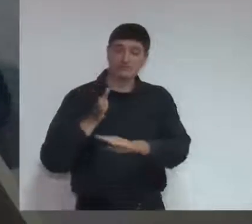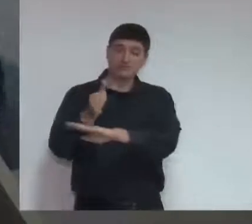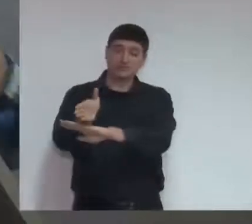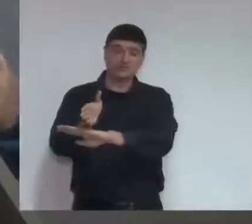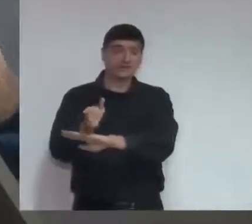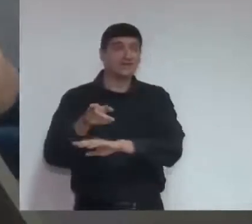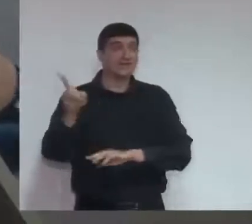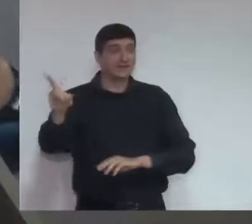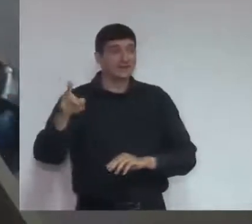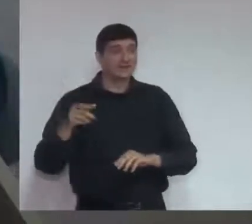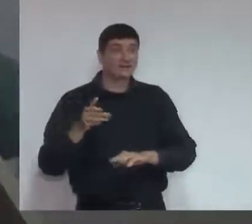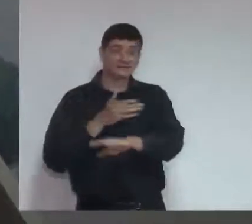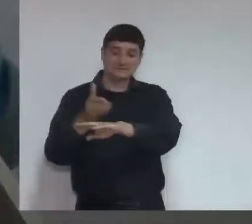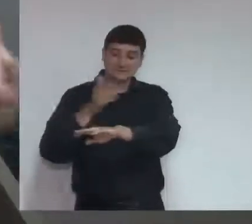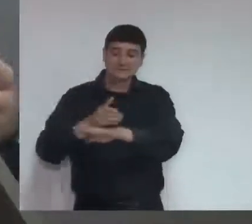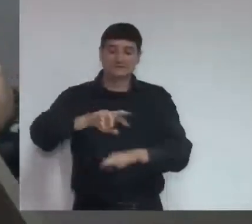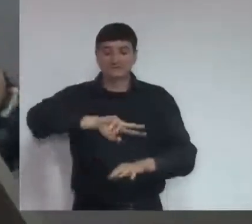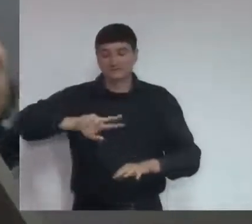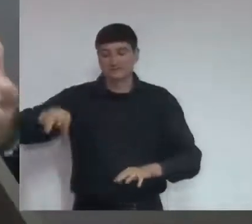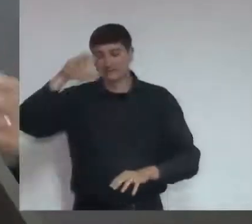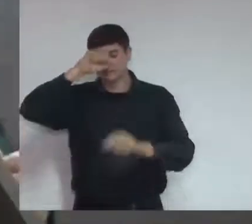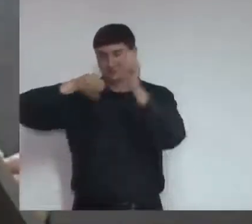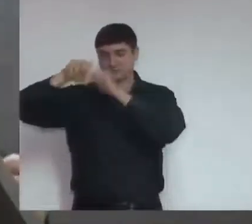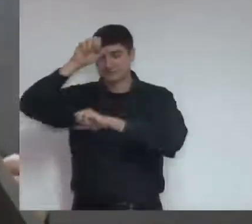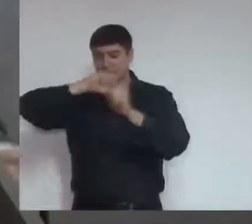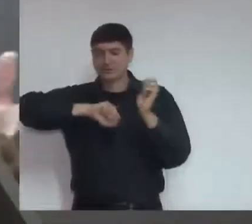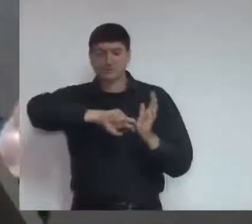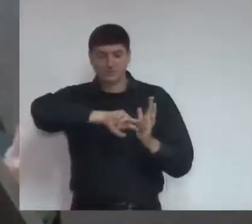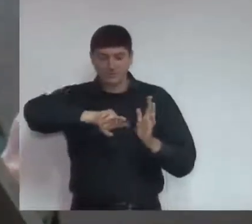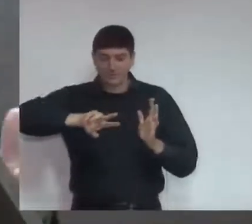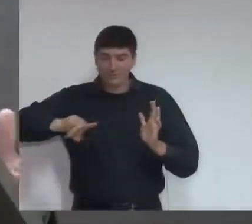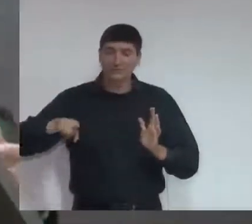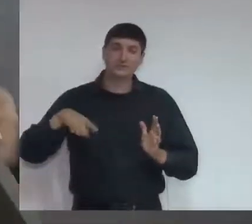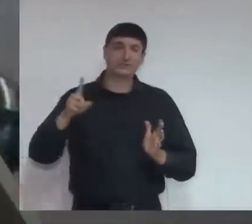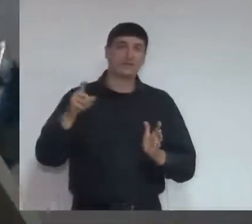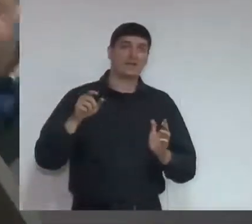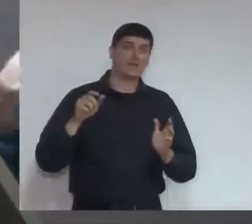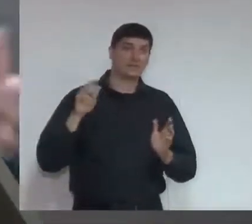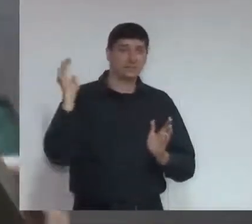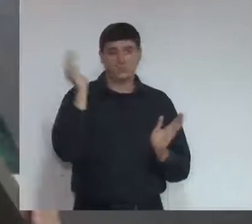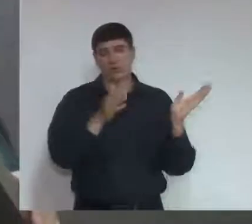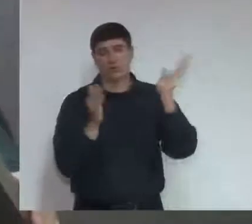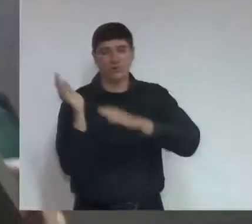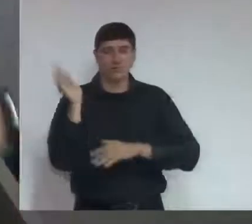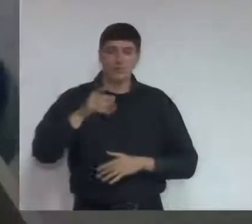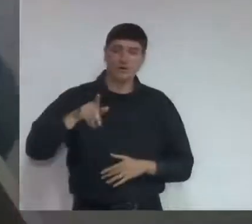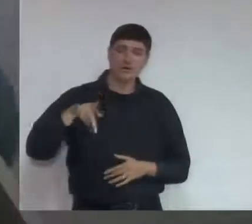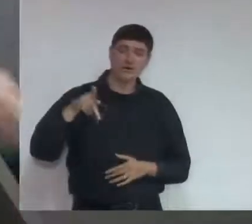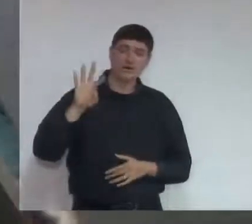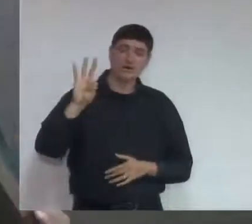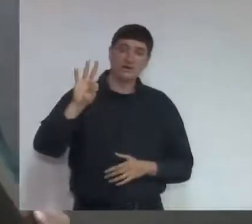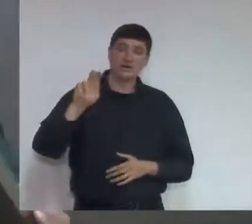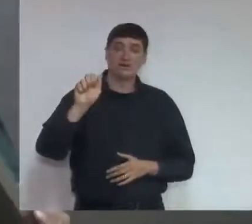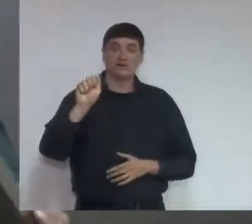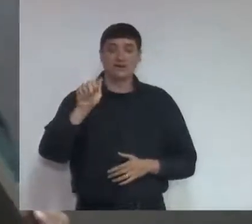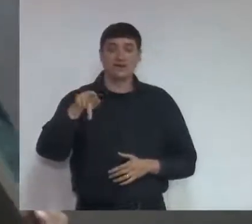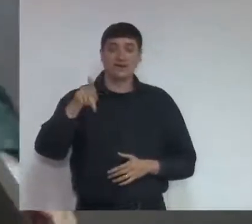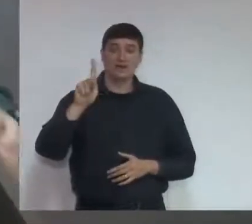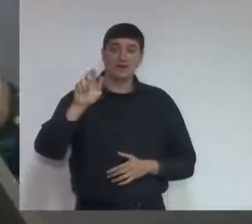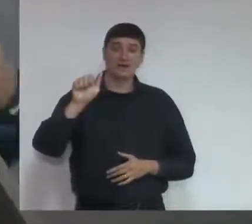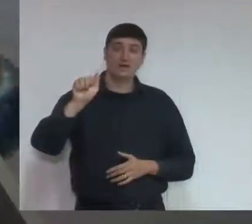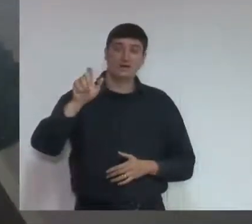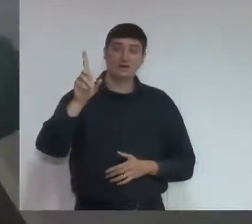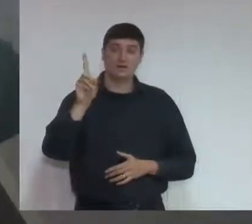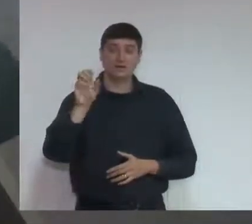de um treinamento, né, um aprendizado de um taekwondo, por exemplo, e não competir. Né? Então, coloco o meu gabinete à